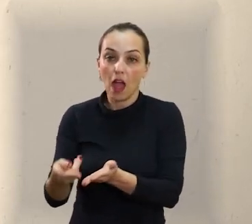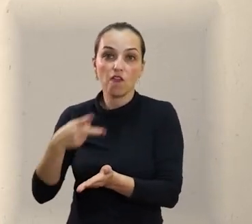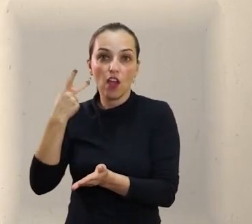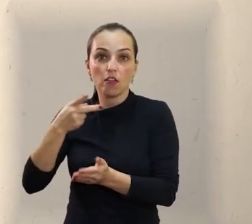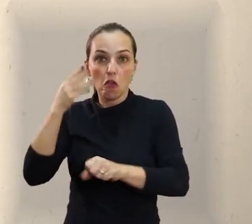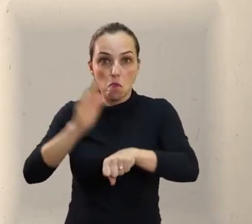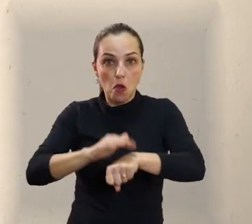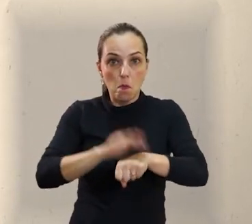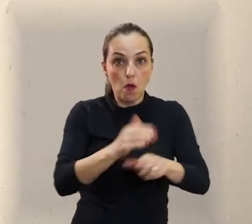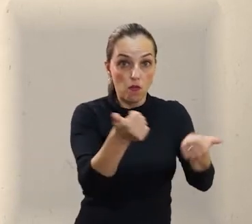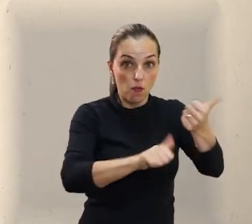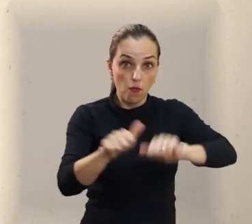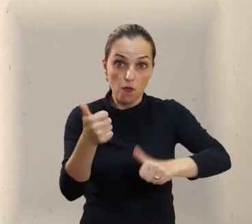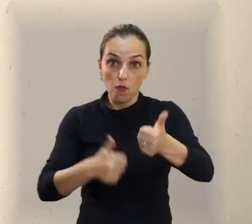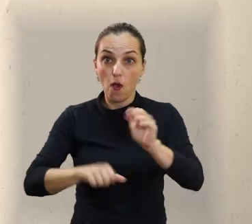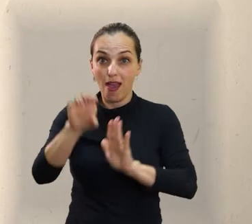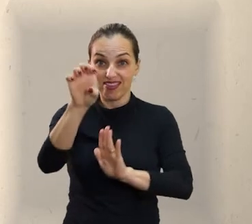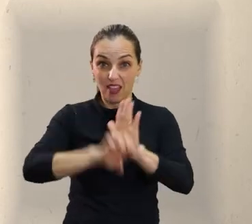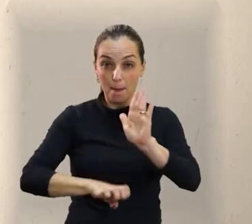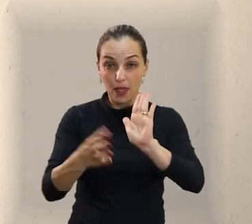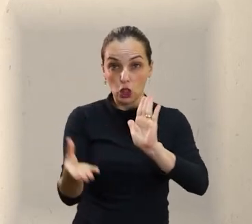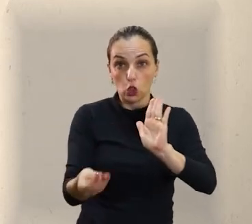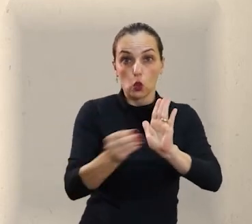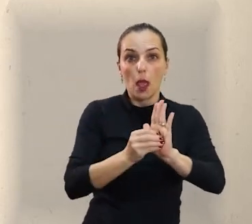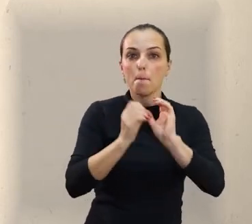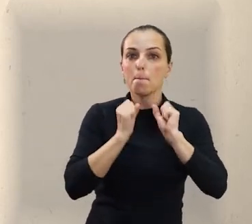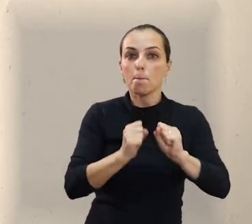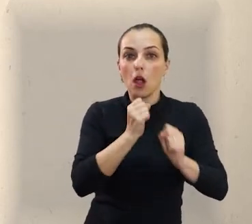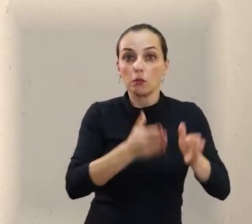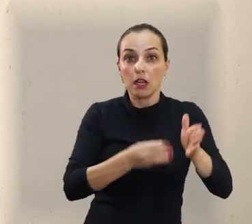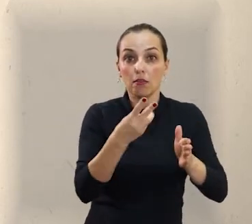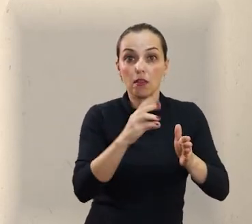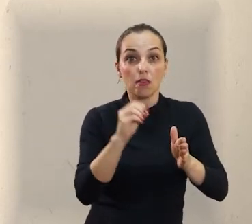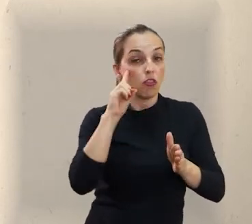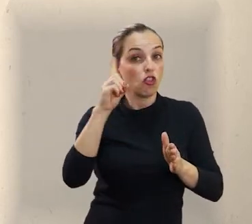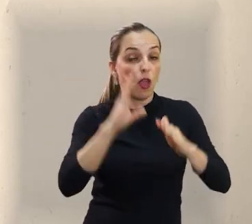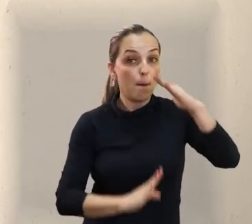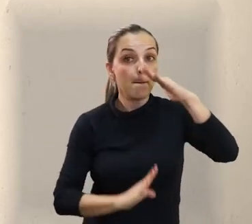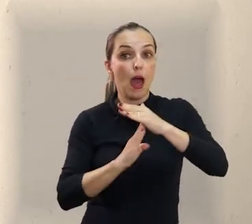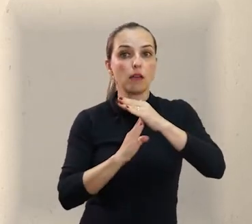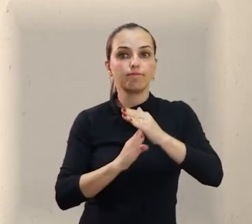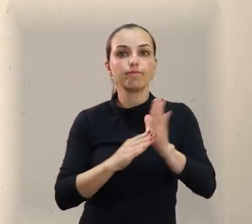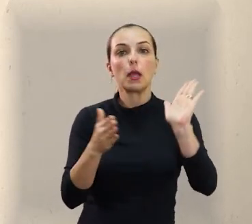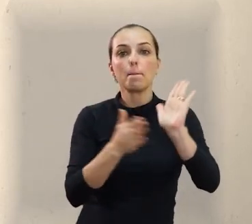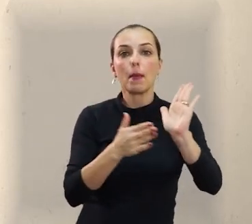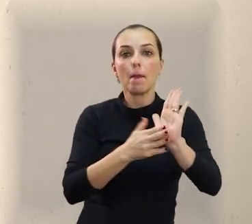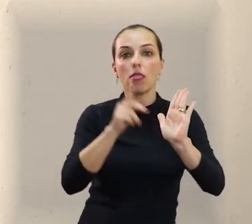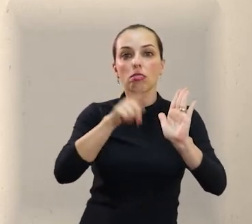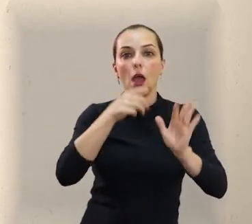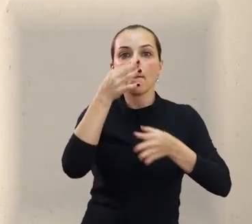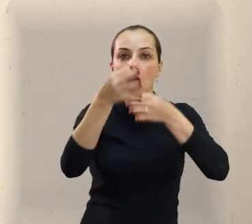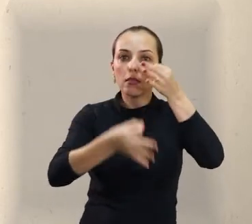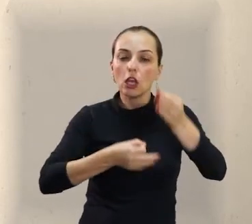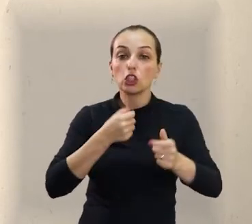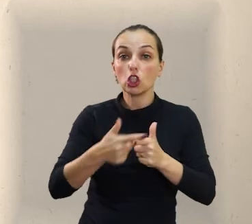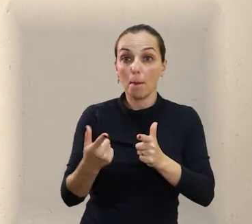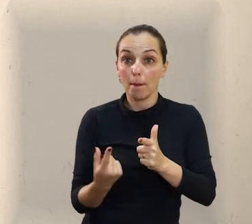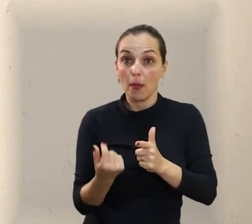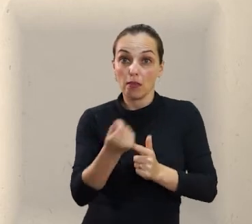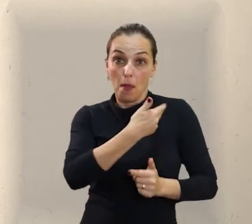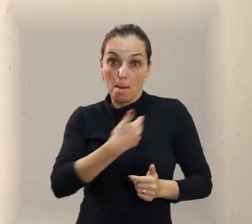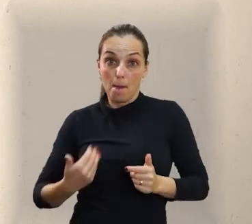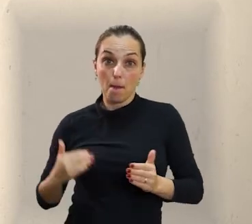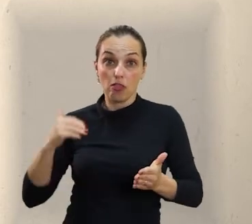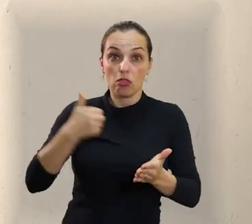propor emendas ao PPA, apontando para novas possibilidades de uso do recurso público, mas desde que não